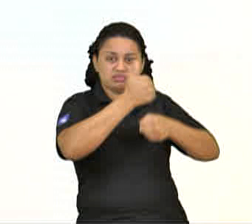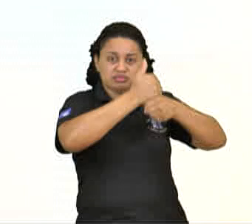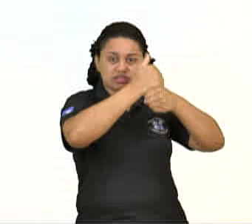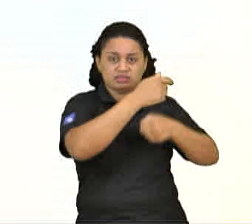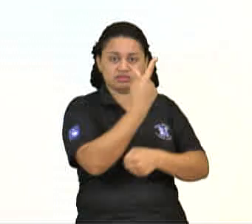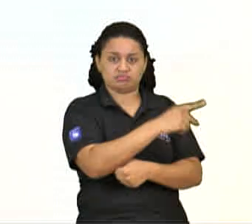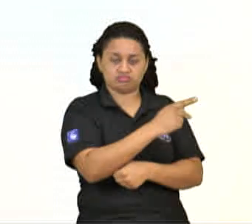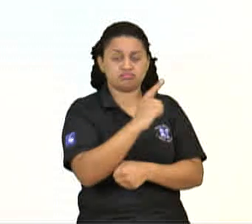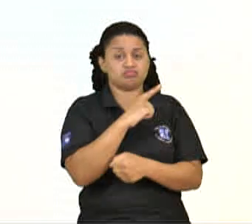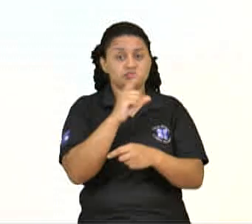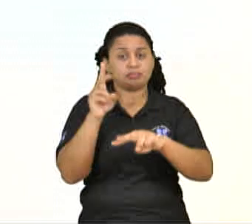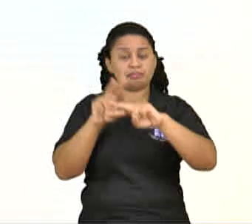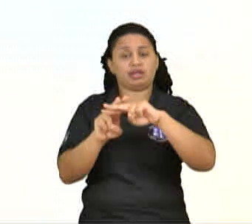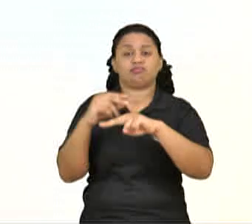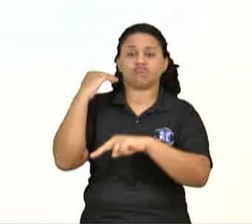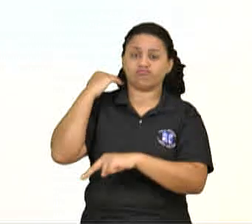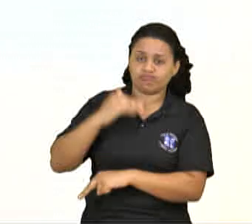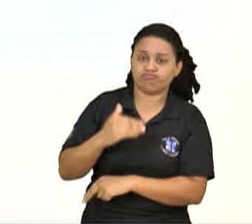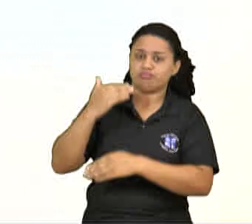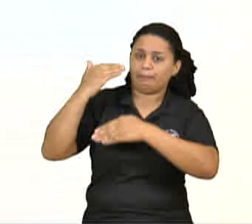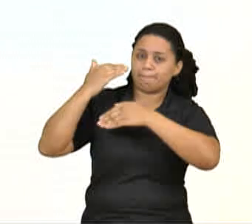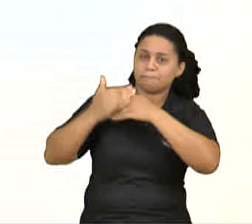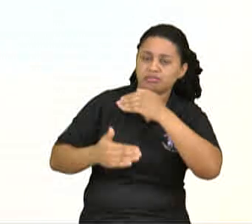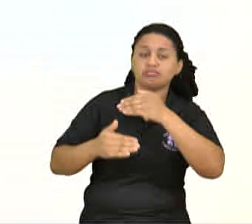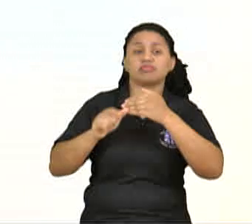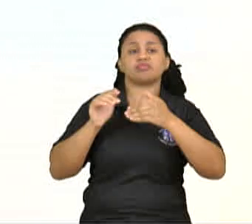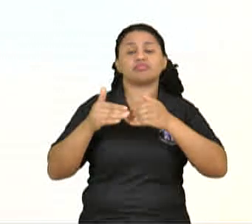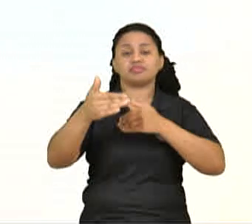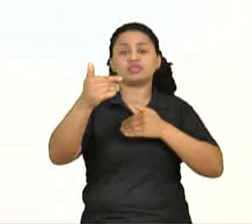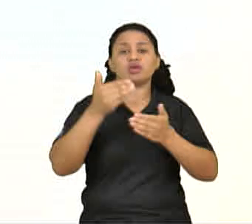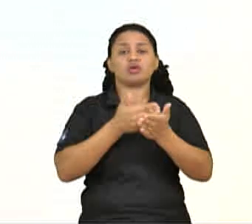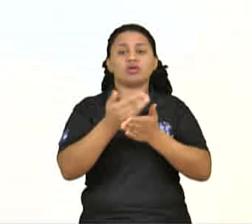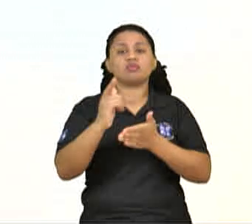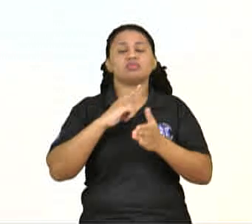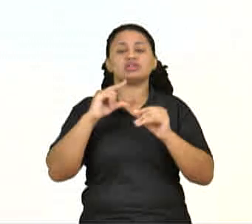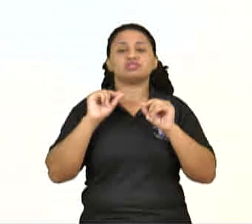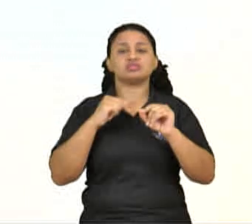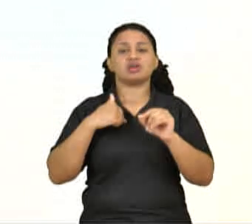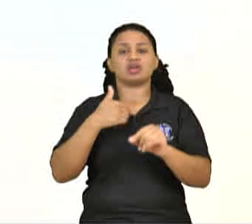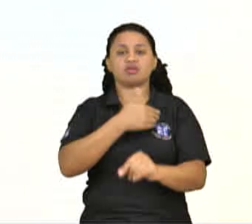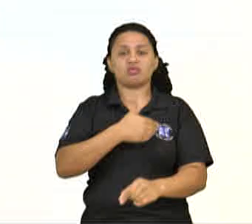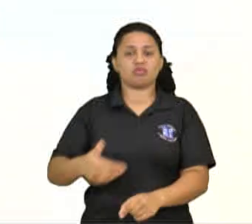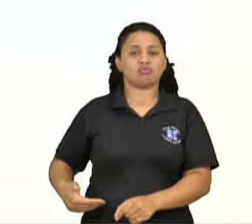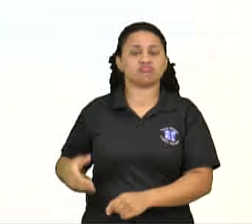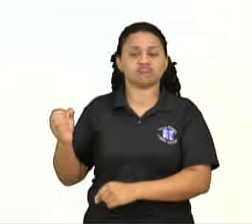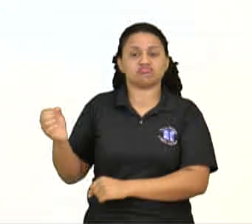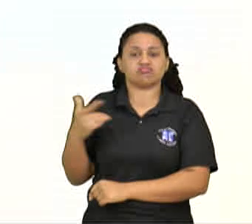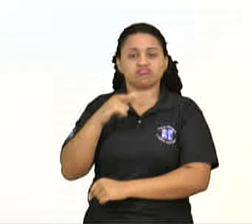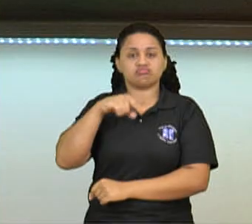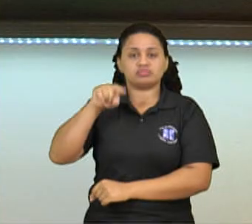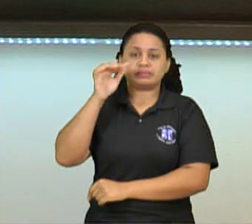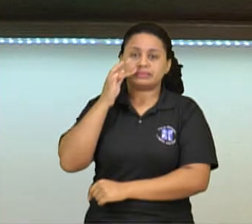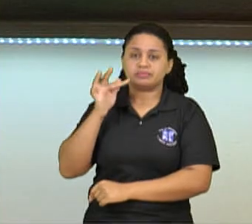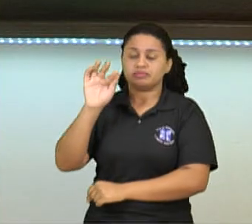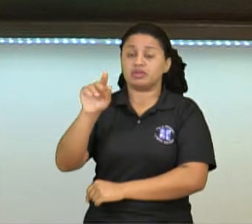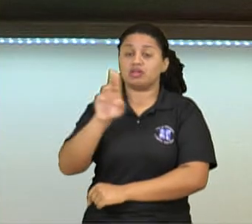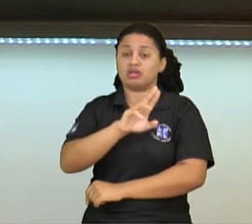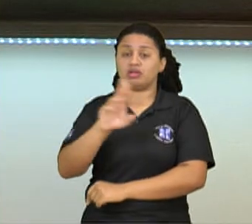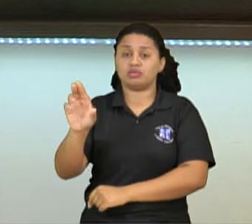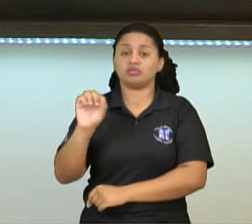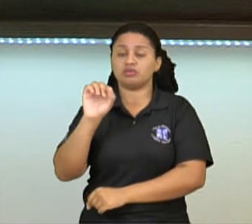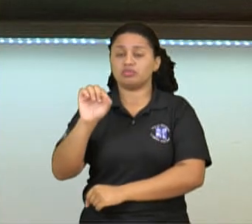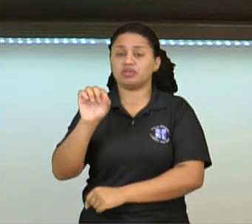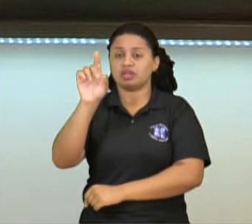vai guilhotiná-lo e a partir desse momento a gente vai ter a instituição de um novo governo dentro da França que é chamado